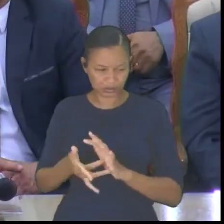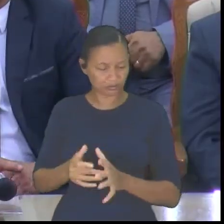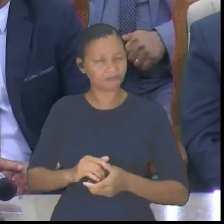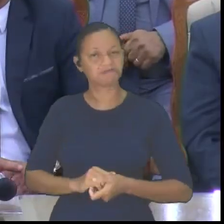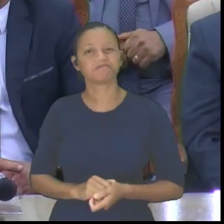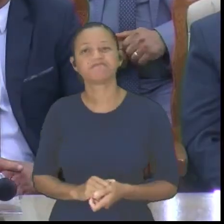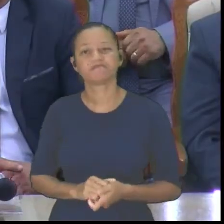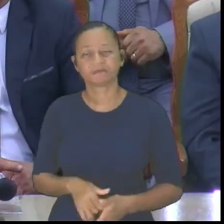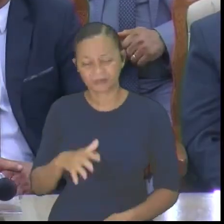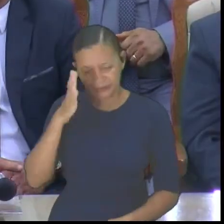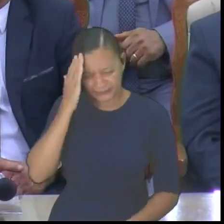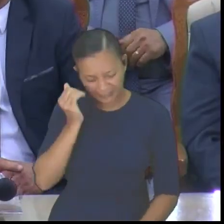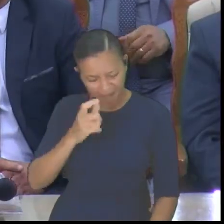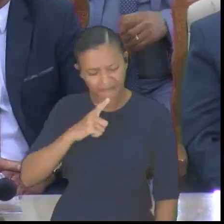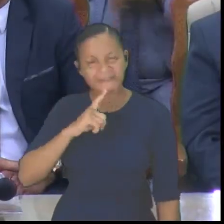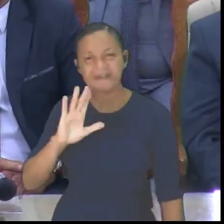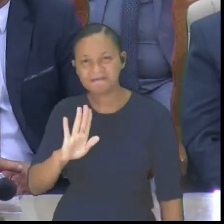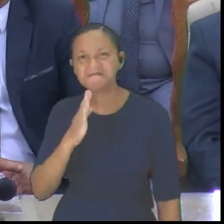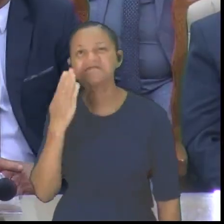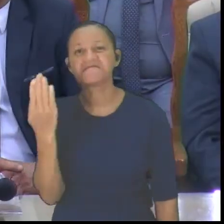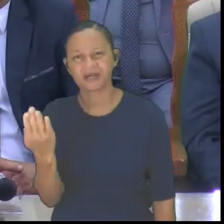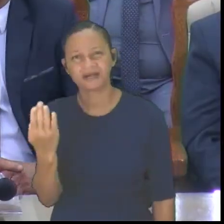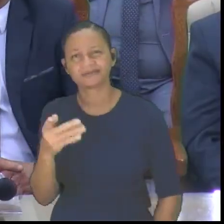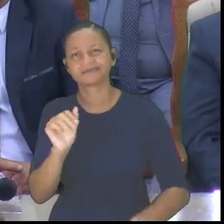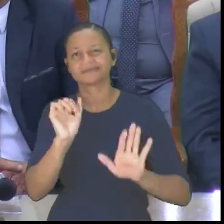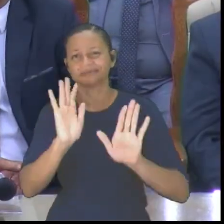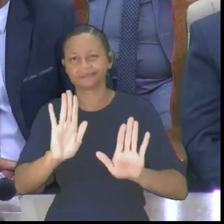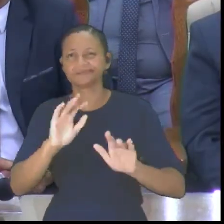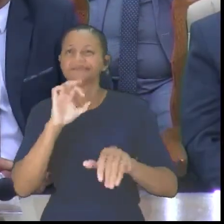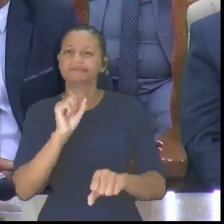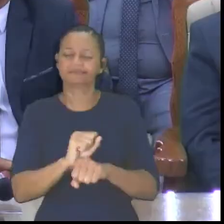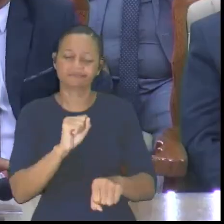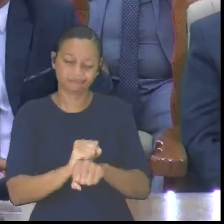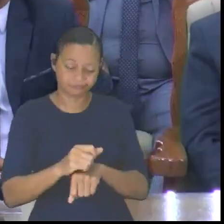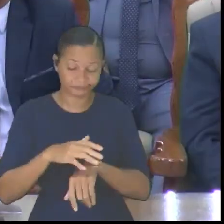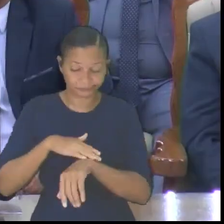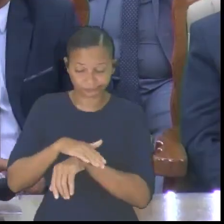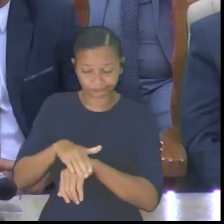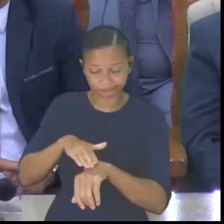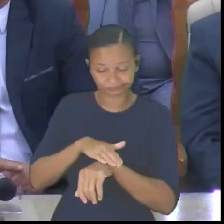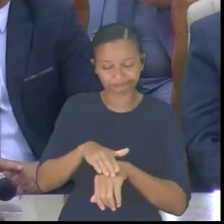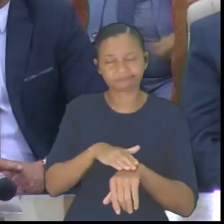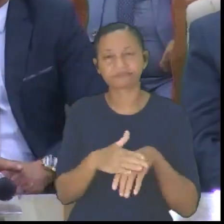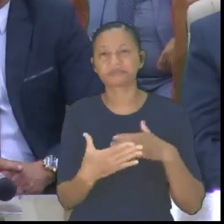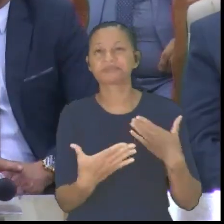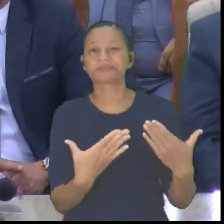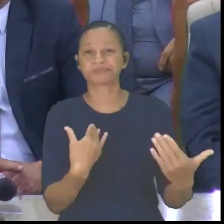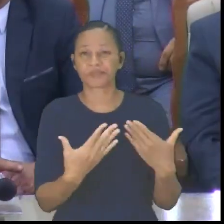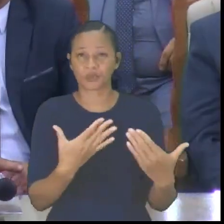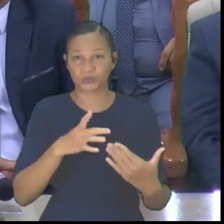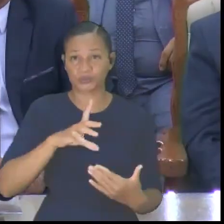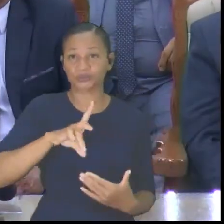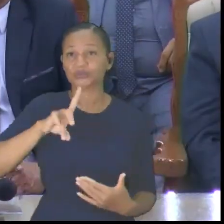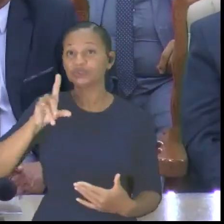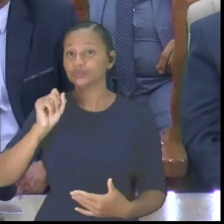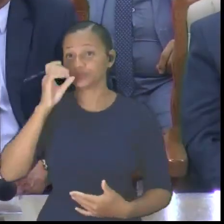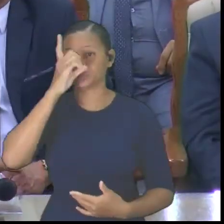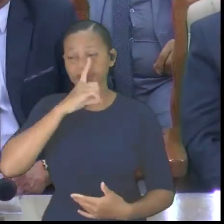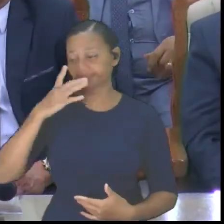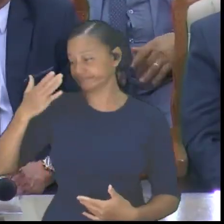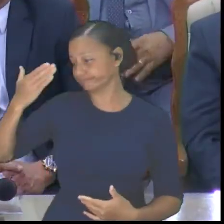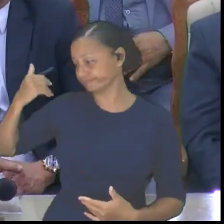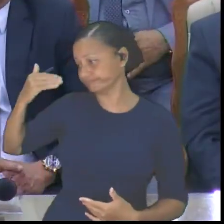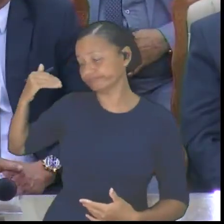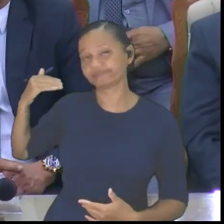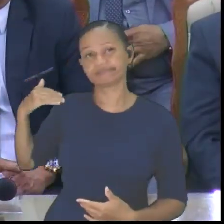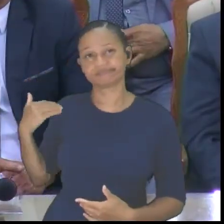sabendo que ele seria traído. Para pensar aqui. Eu estava conversando isso um domingo.